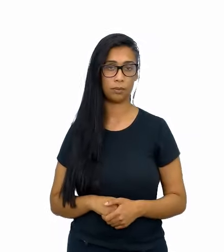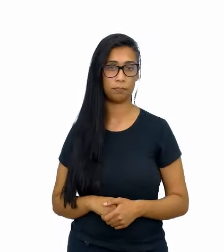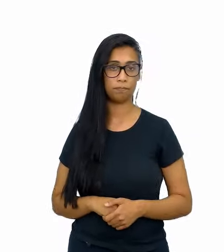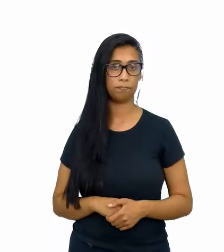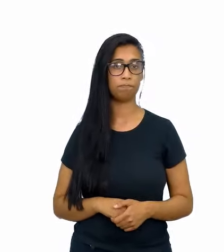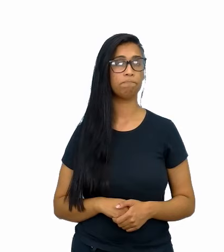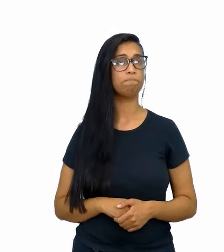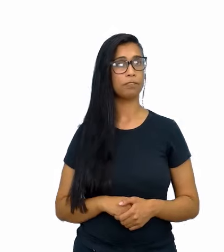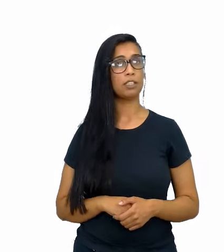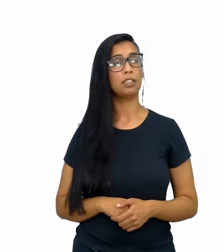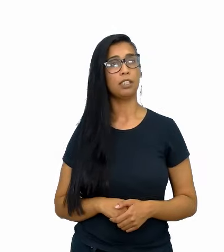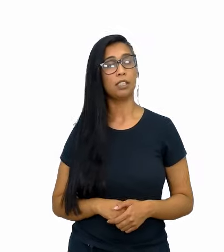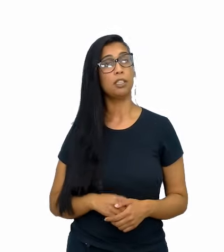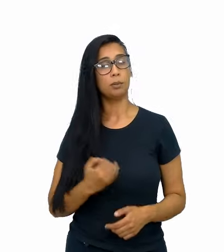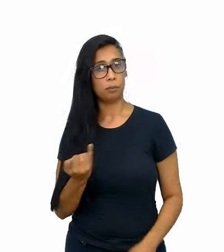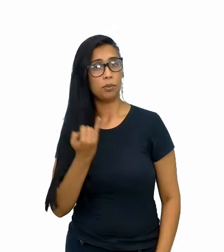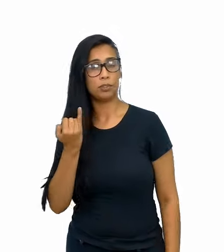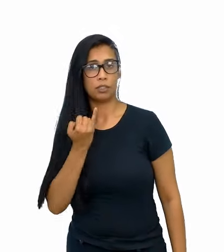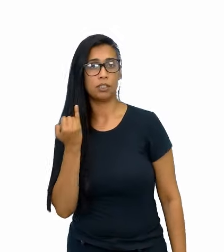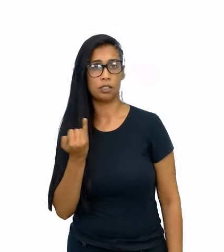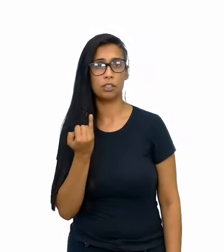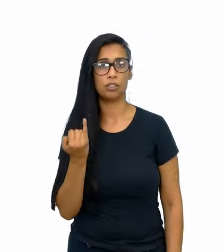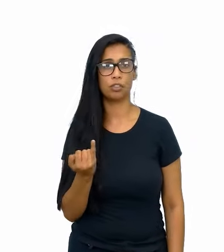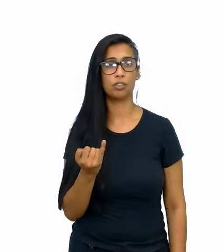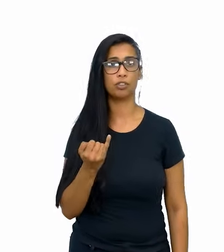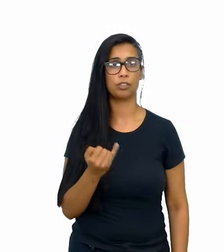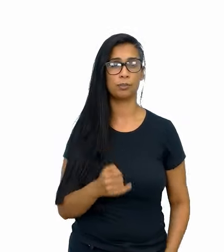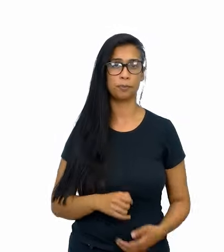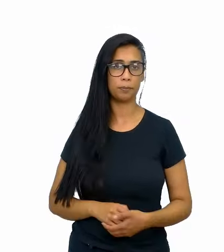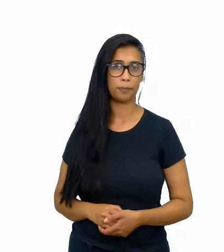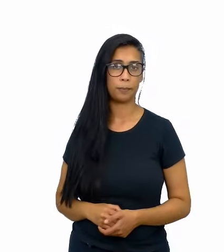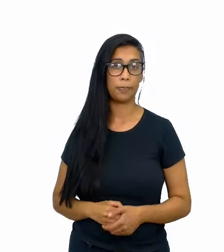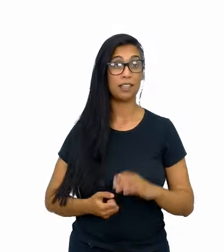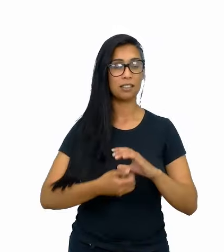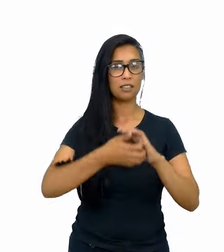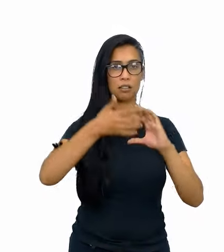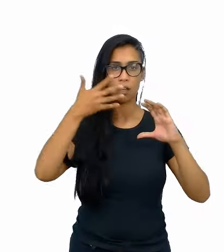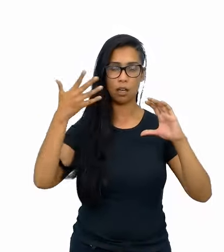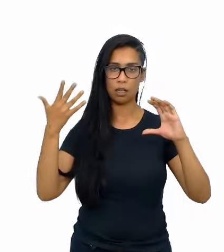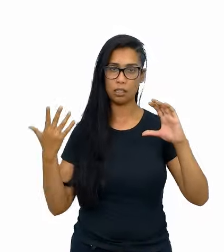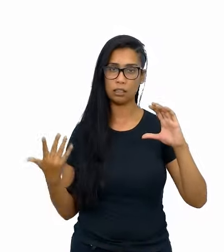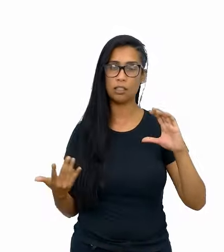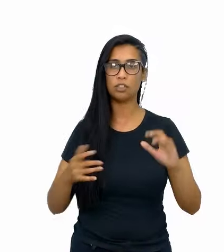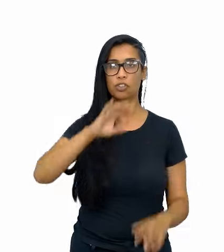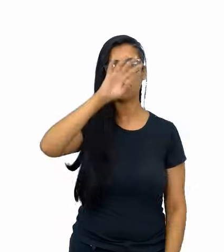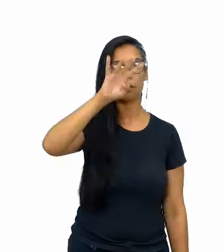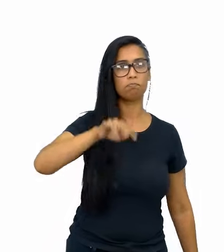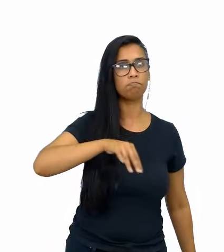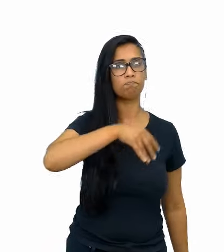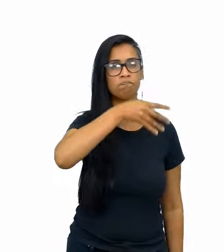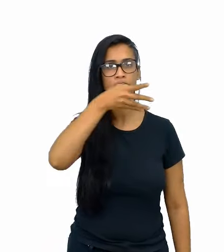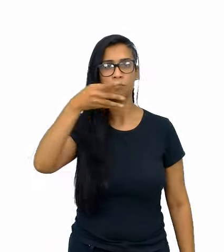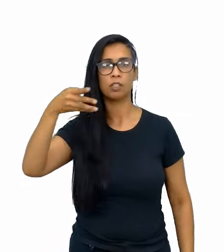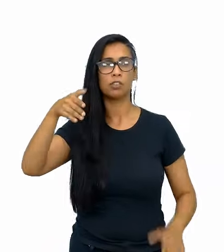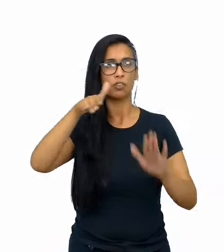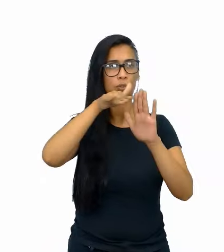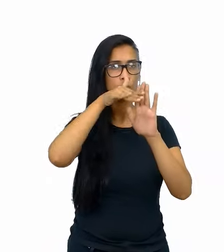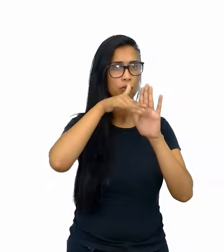importante dessa aula é essa grade de critérios que está presente na atividade, retomando as